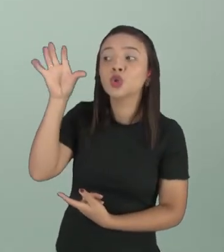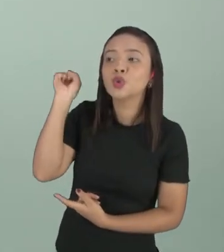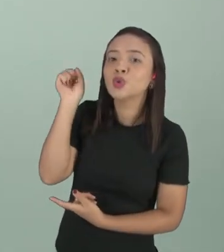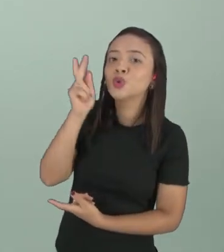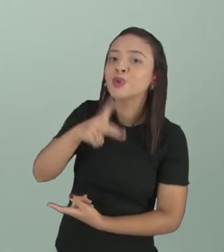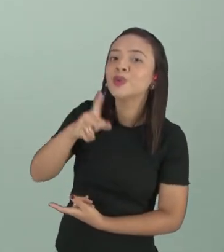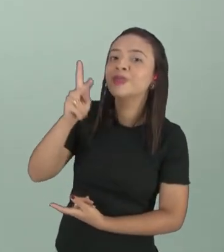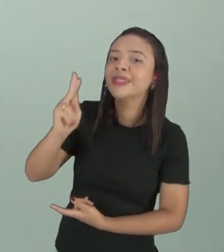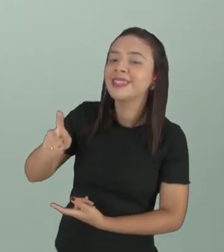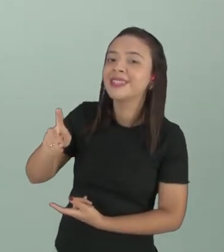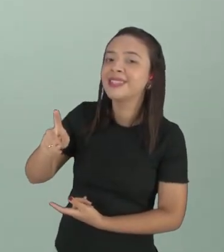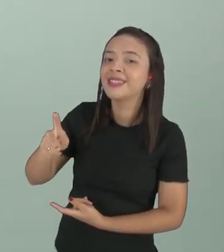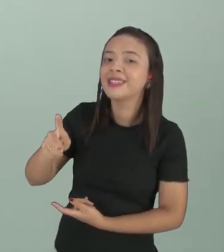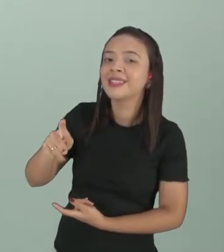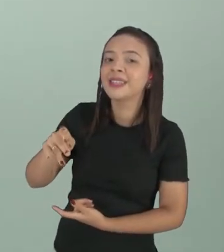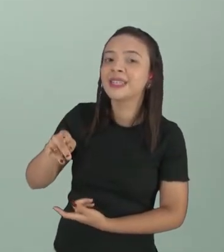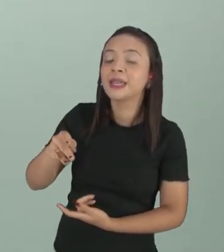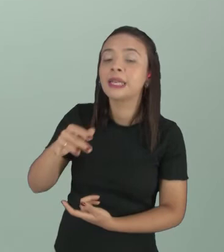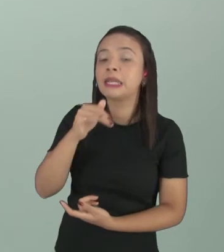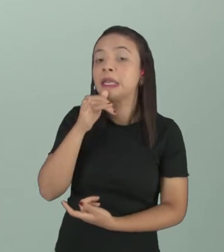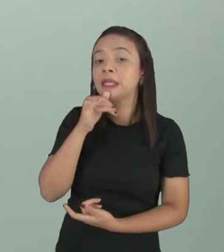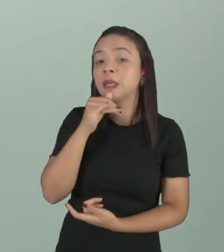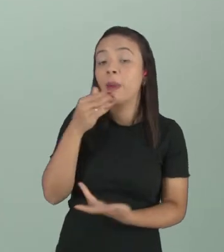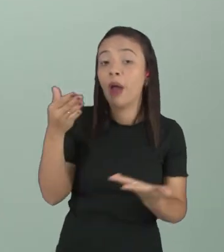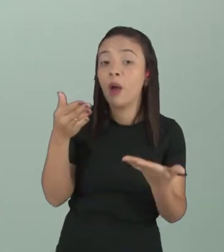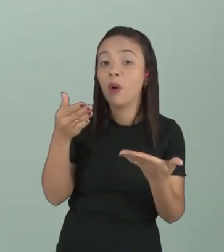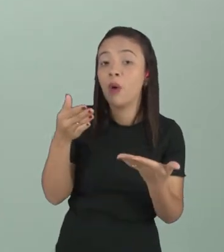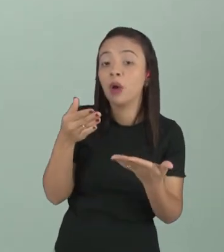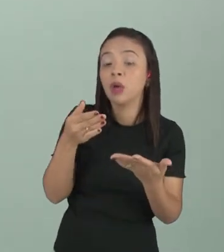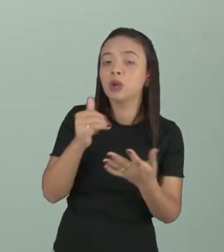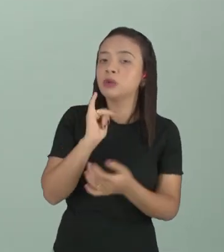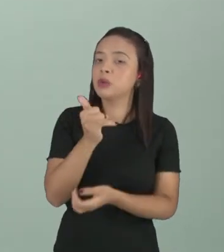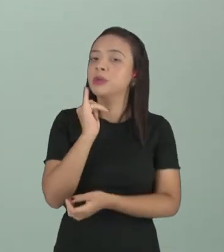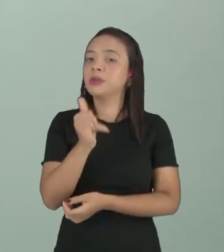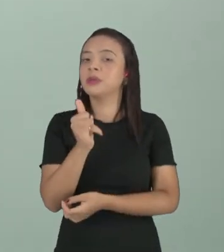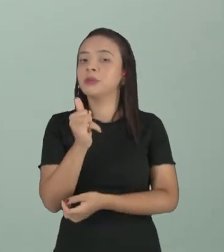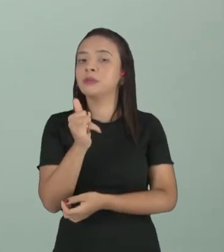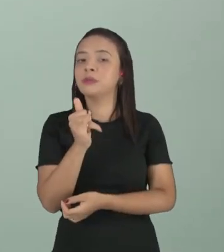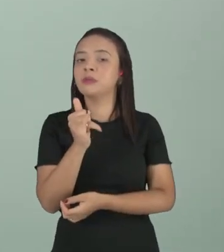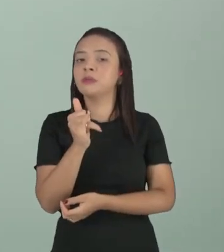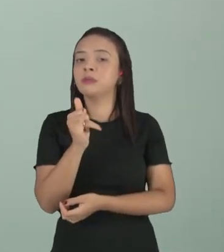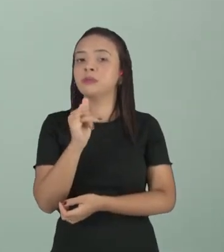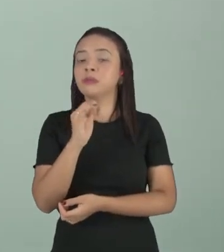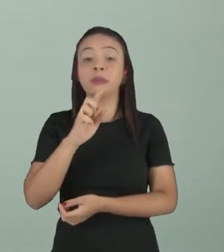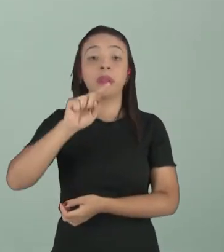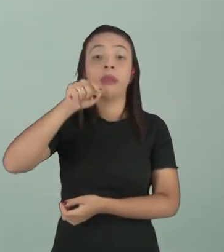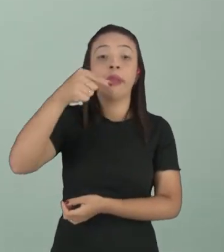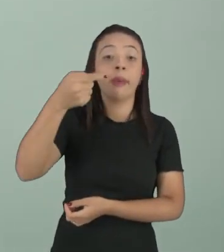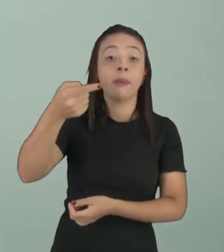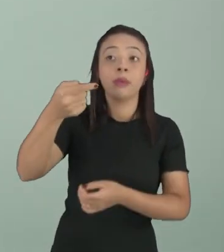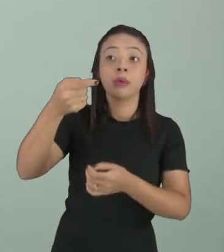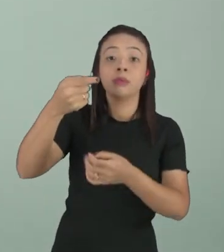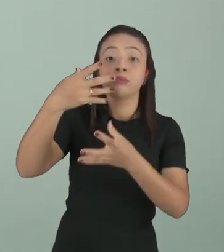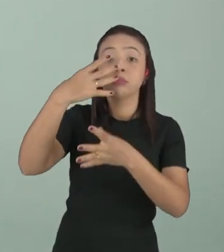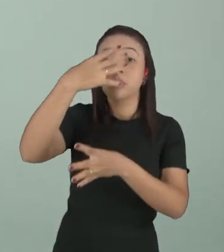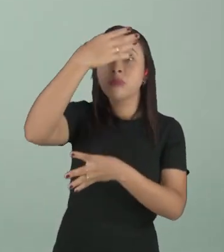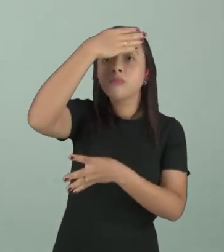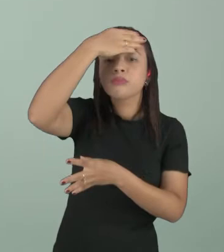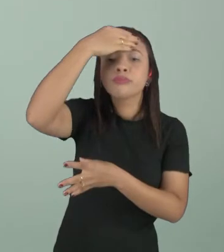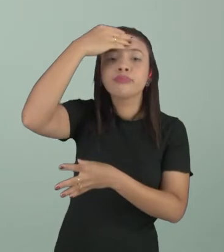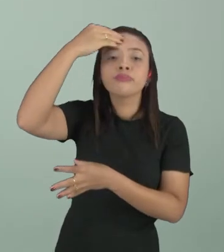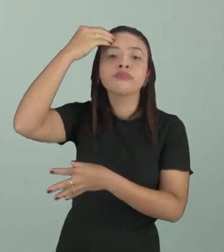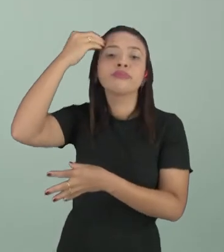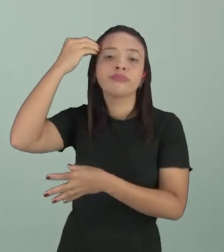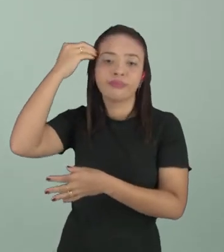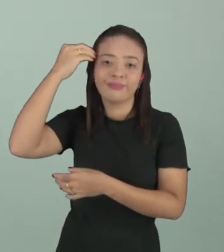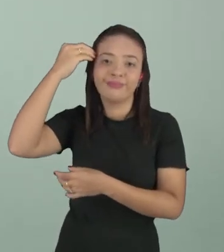fala, talvez o que eu estou te dizendo agora, fica ali por determinado tempo e depois some na memória.